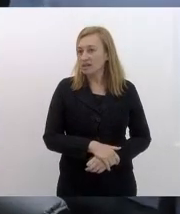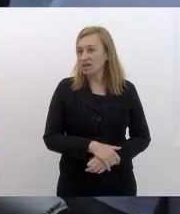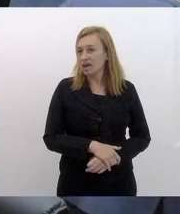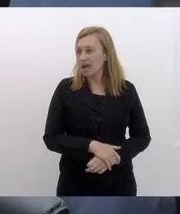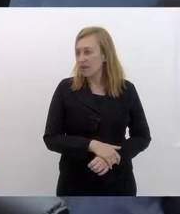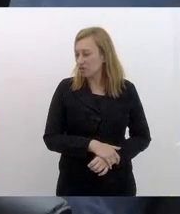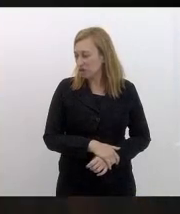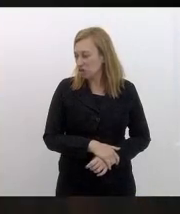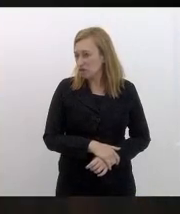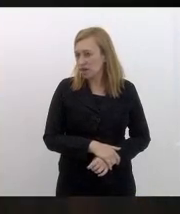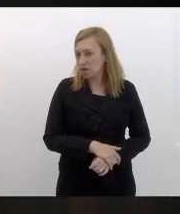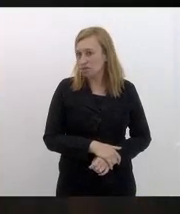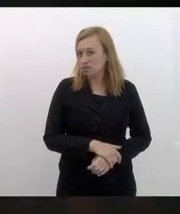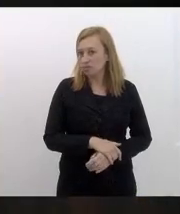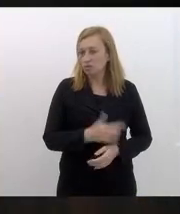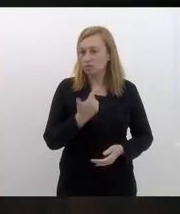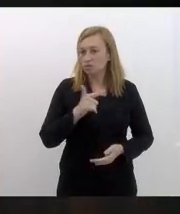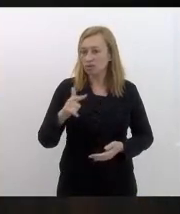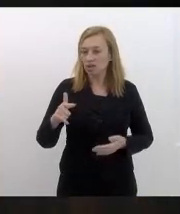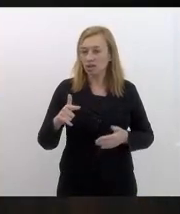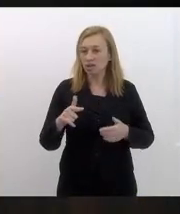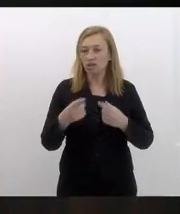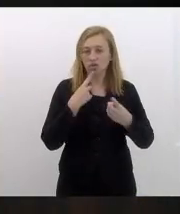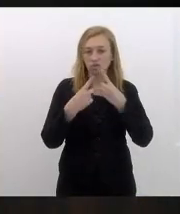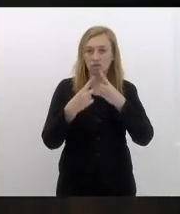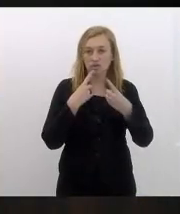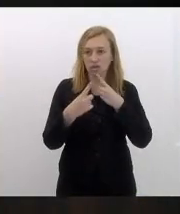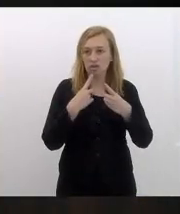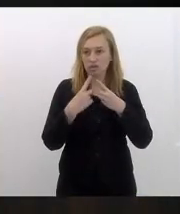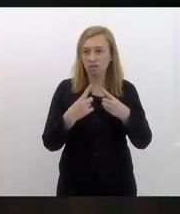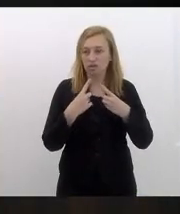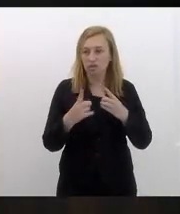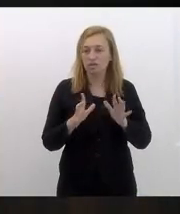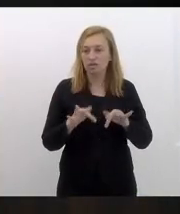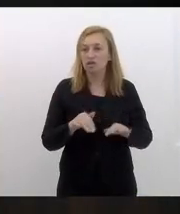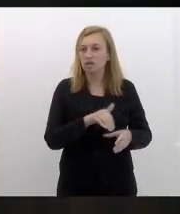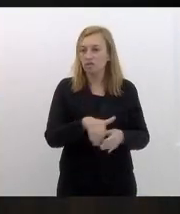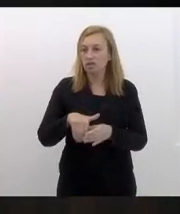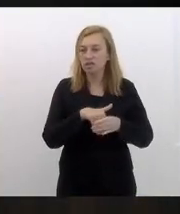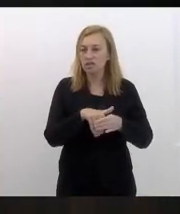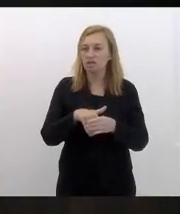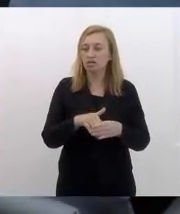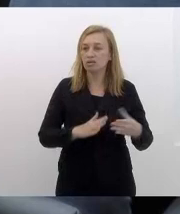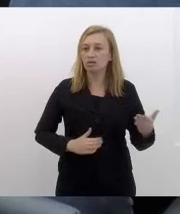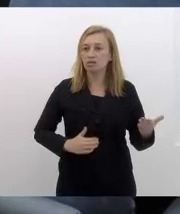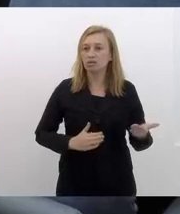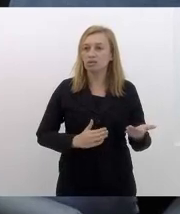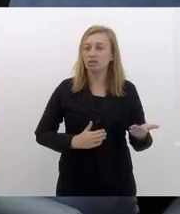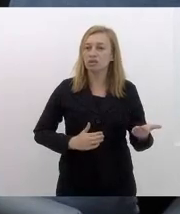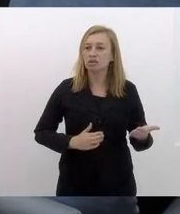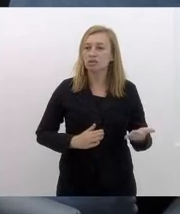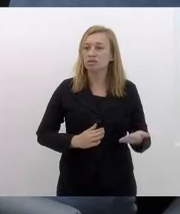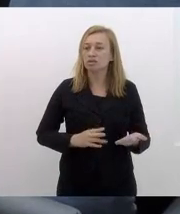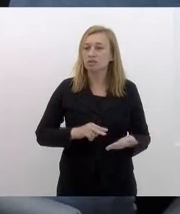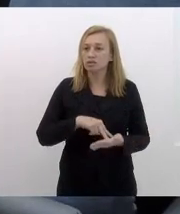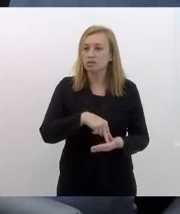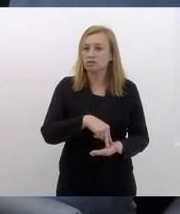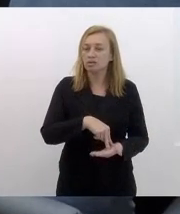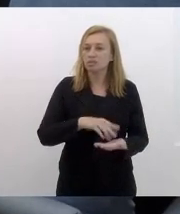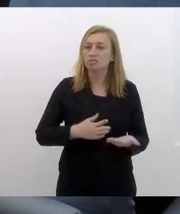Não havendo mais quem queira discutir encerrada a discussão em votação senhores que aprovam permaneçam como estão